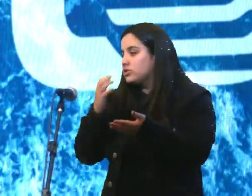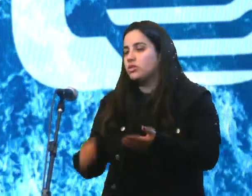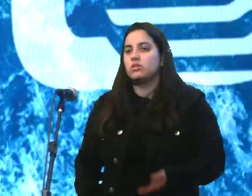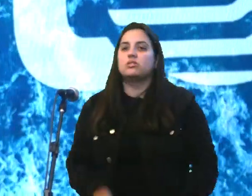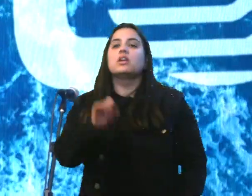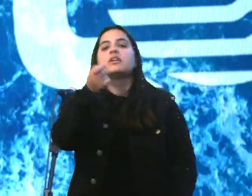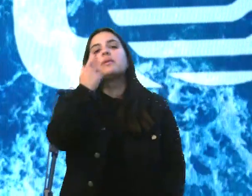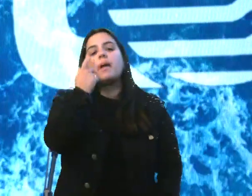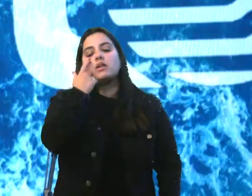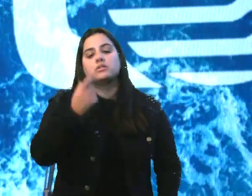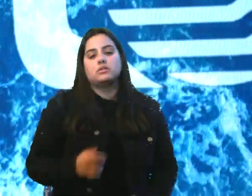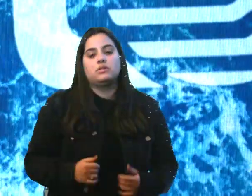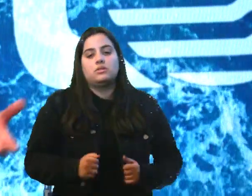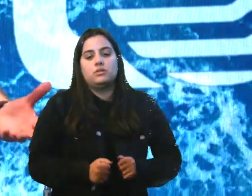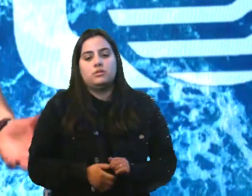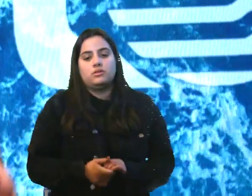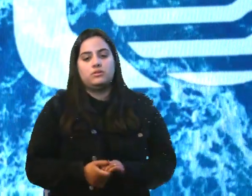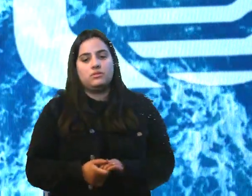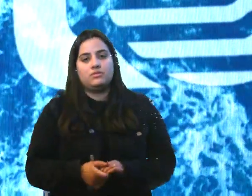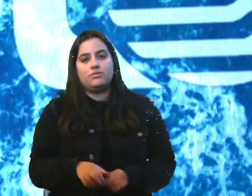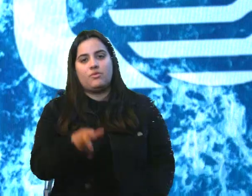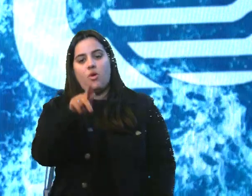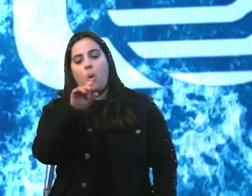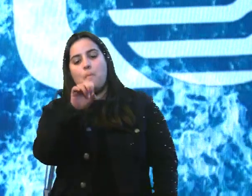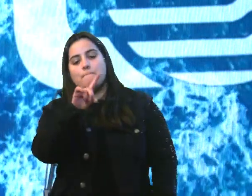pensa? Um poodle?